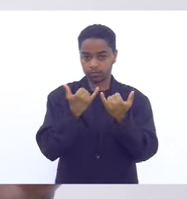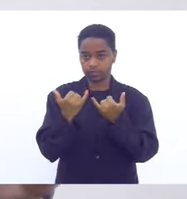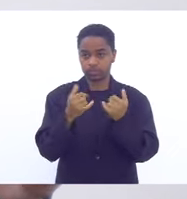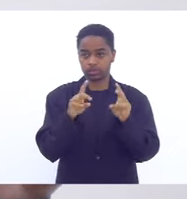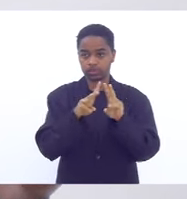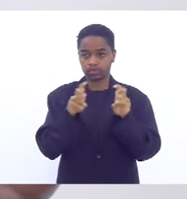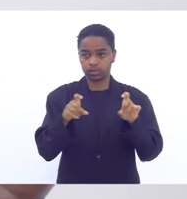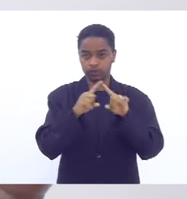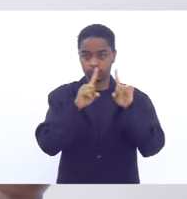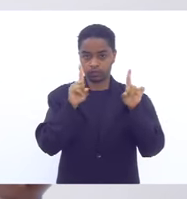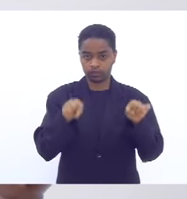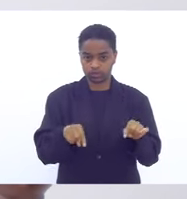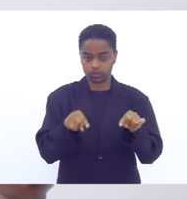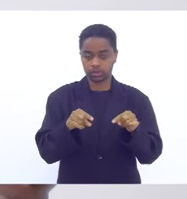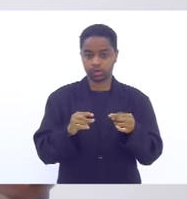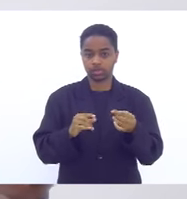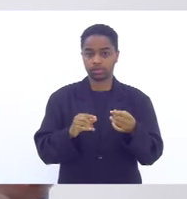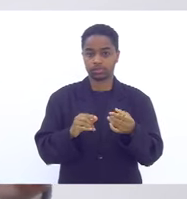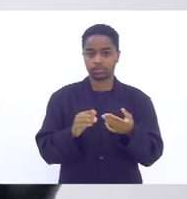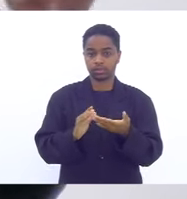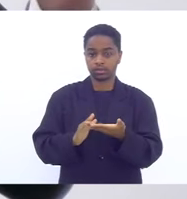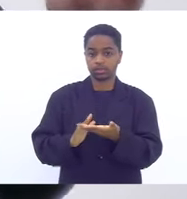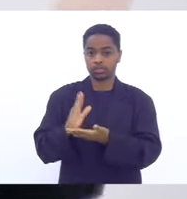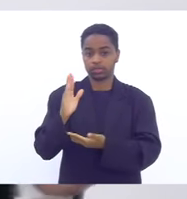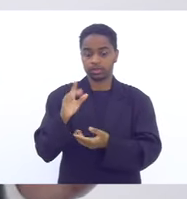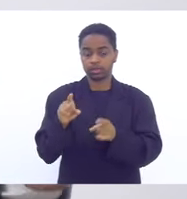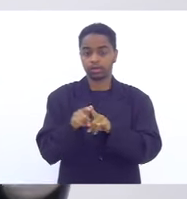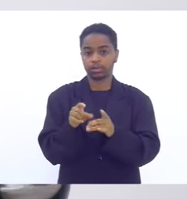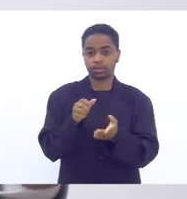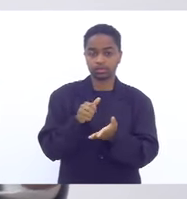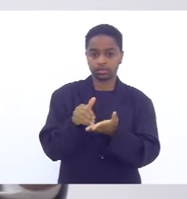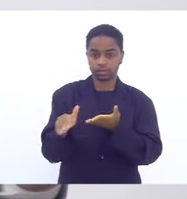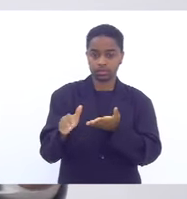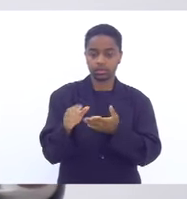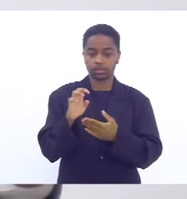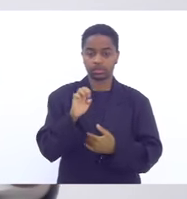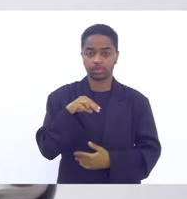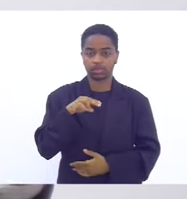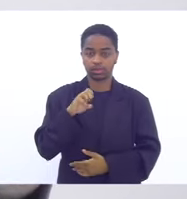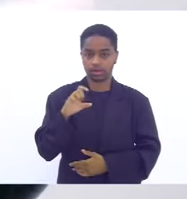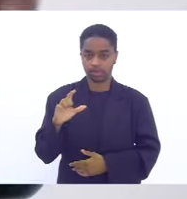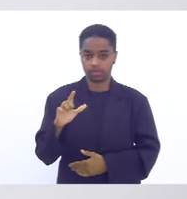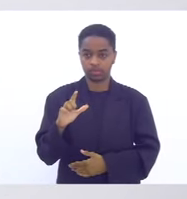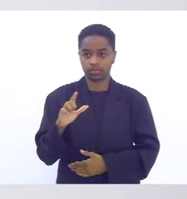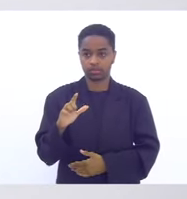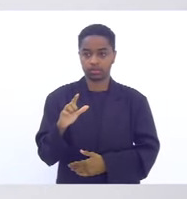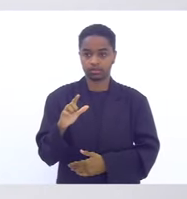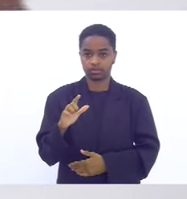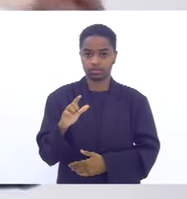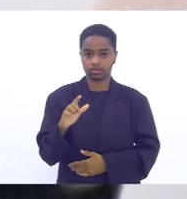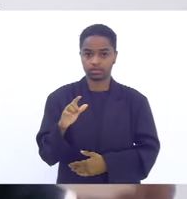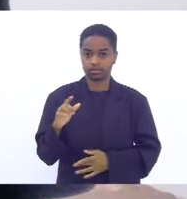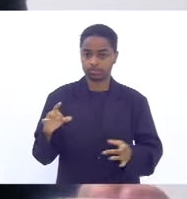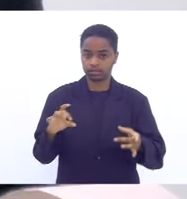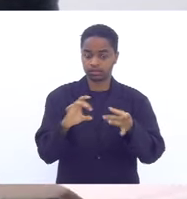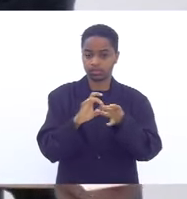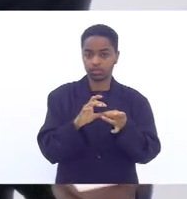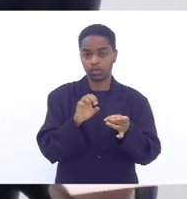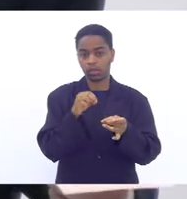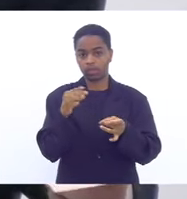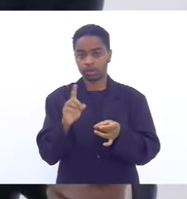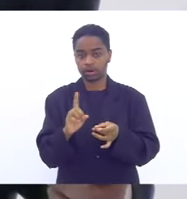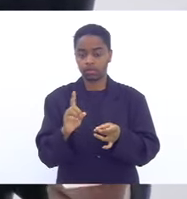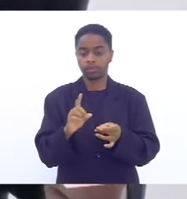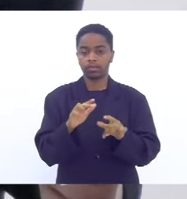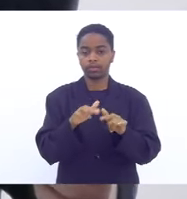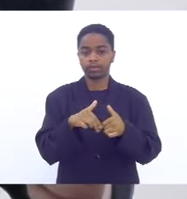dos funcionários admitidos e demitidos pela Enel, de forma direta e indireta, através das suas